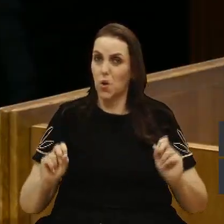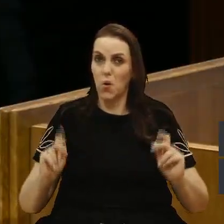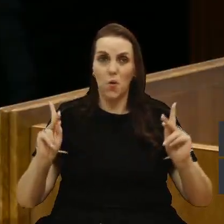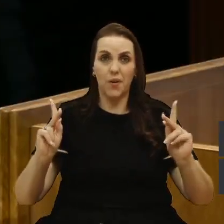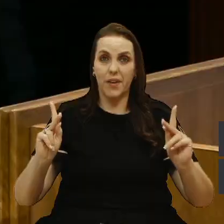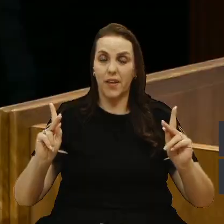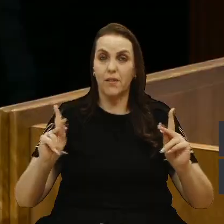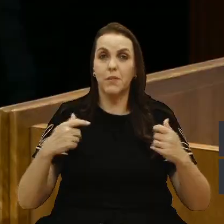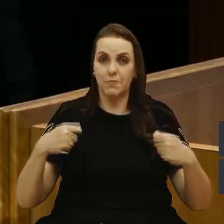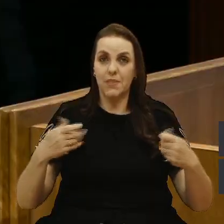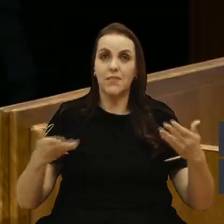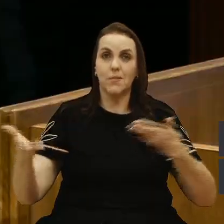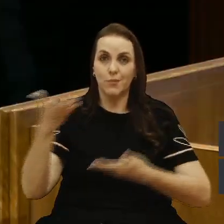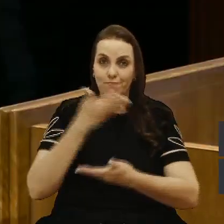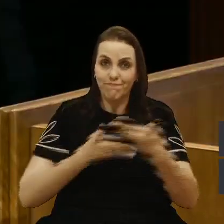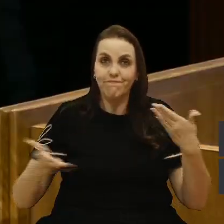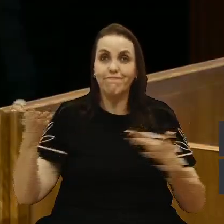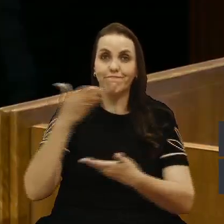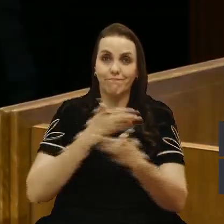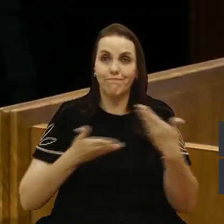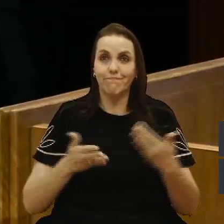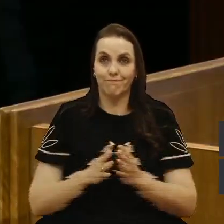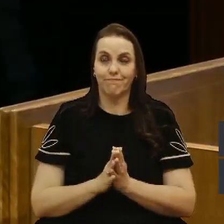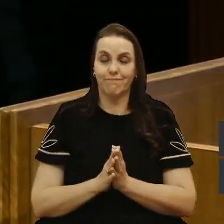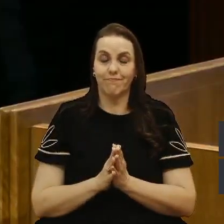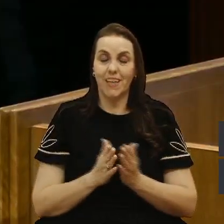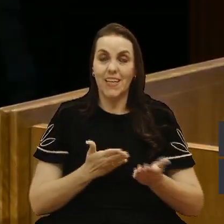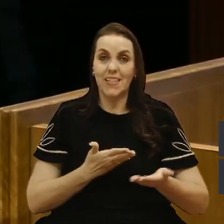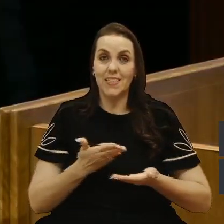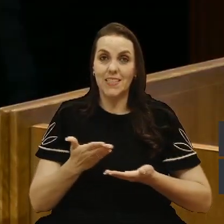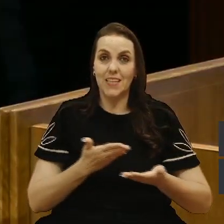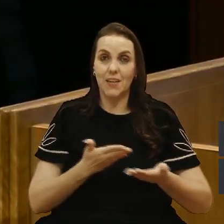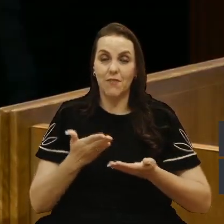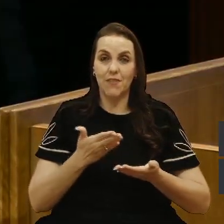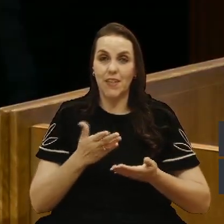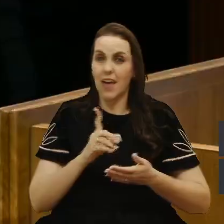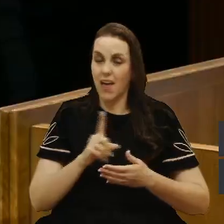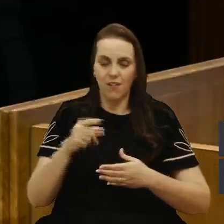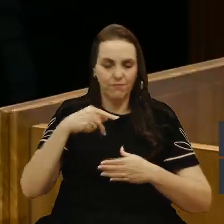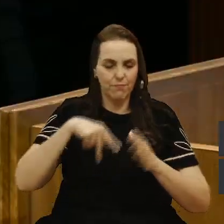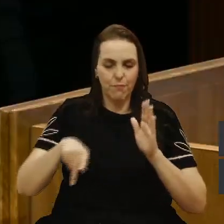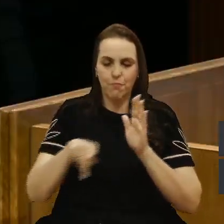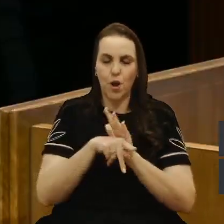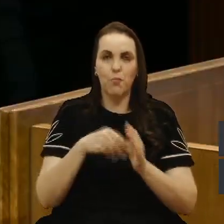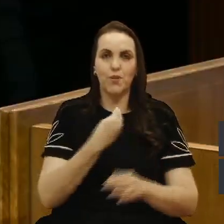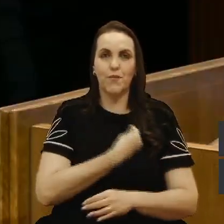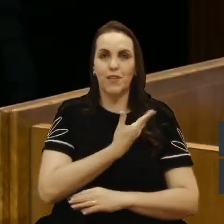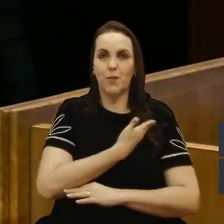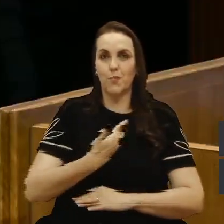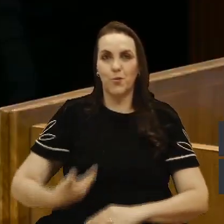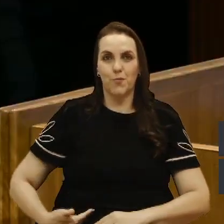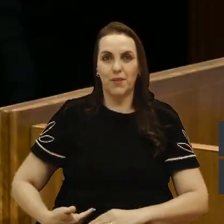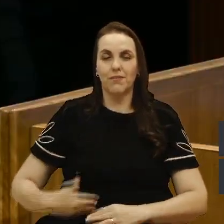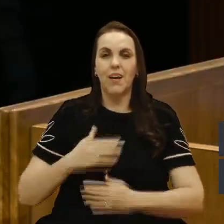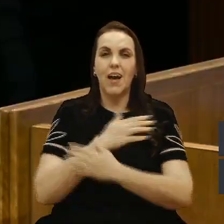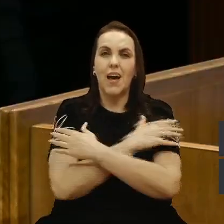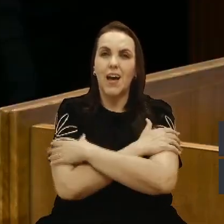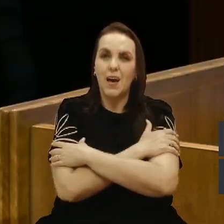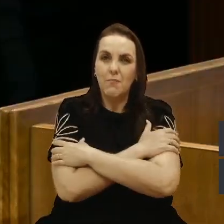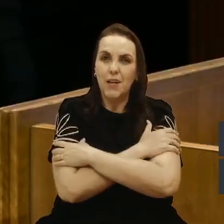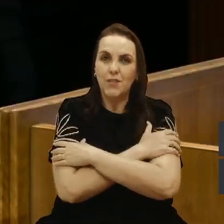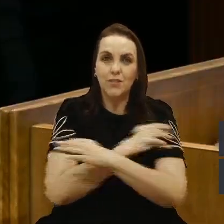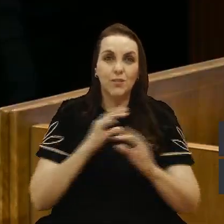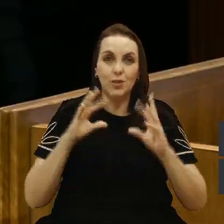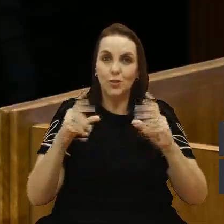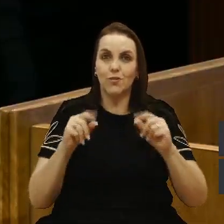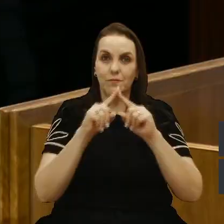Câmara, é o seguinte: o servir é a essência da vida pública. Um abraço a todos os servidores da Câmara, que eu